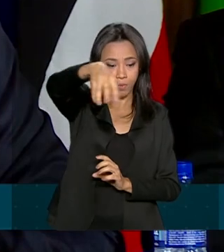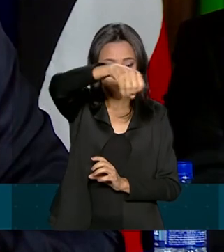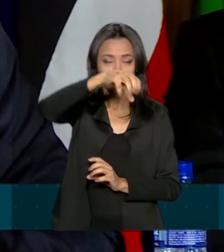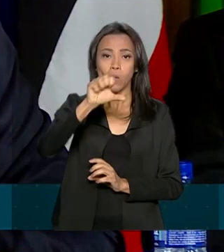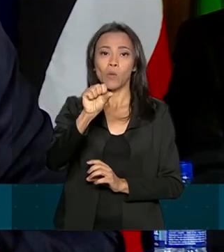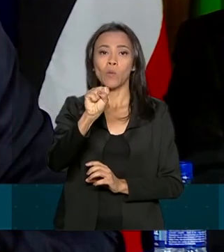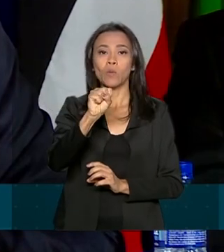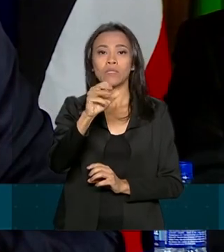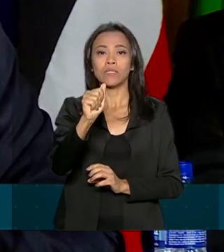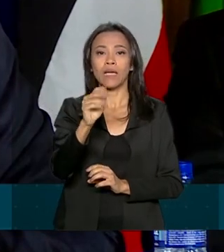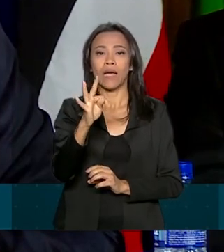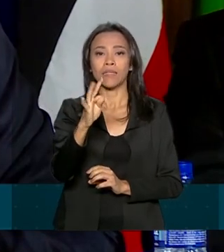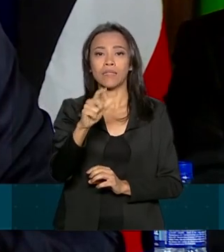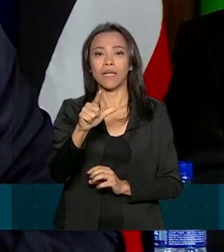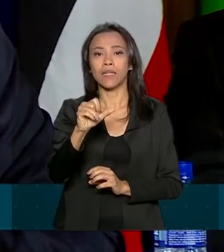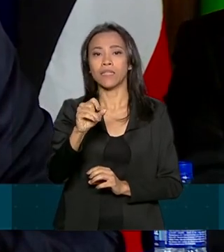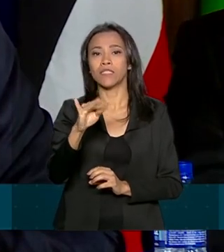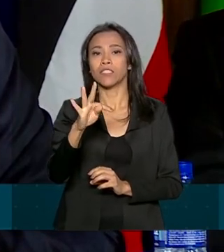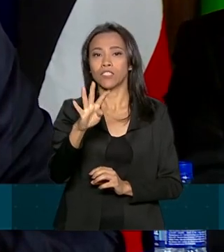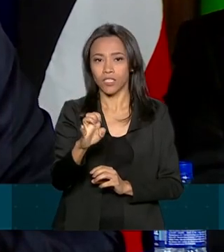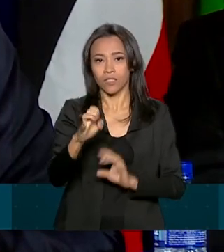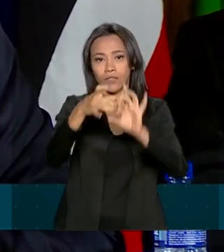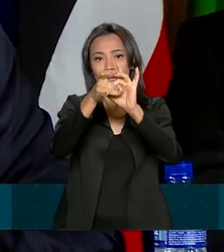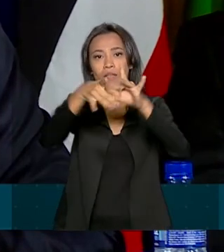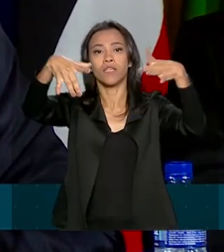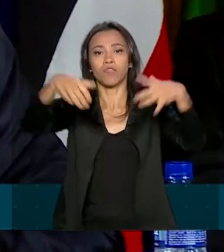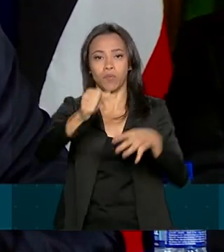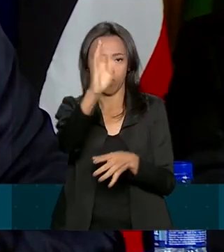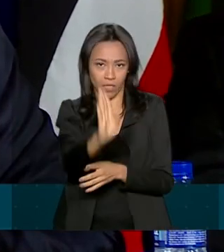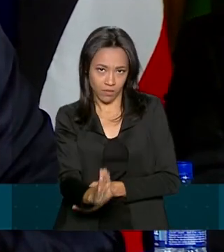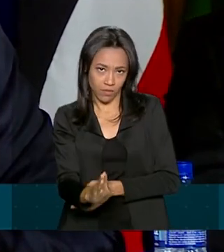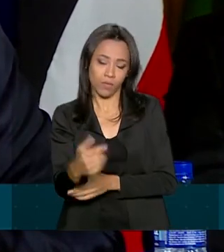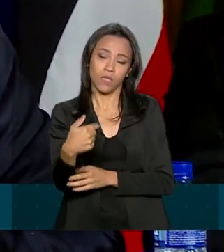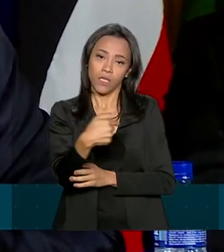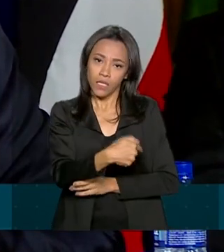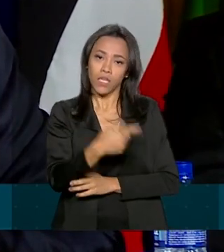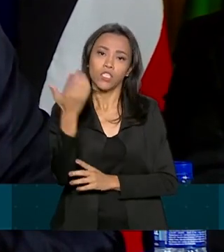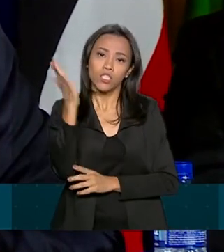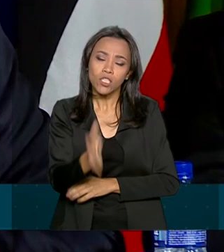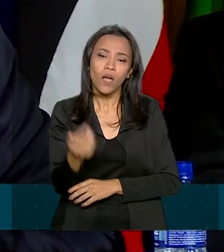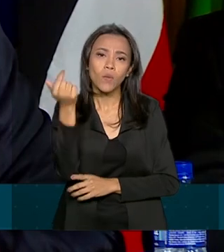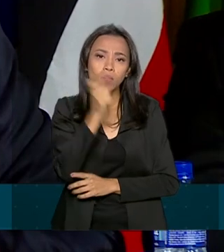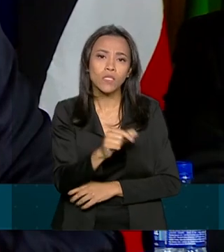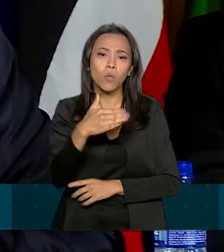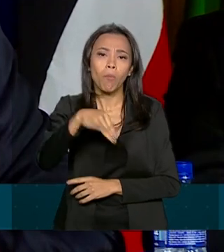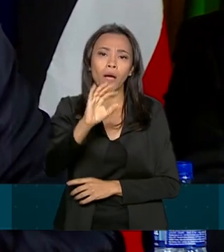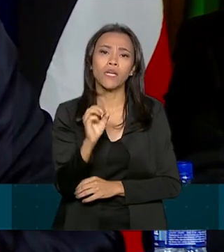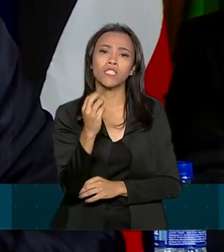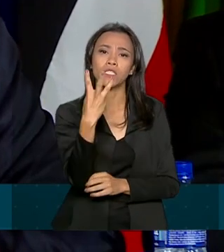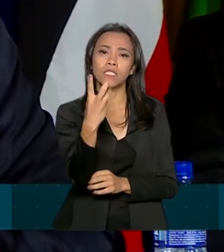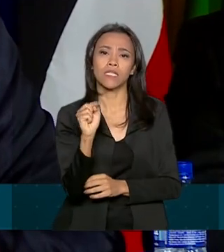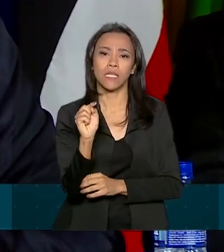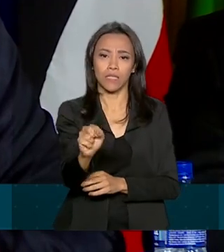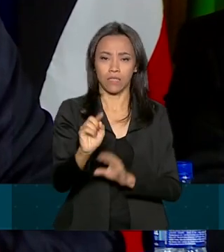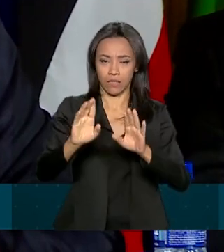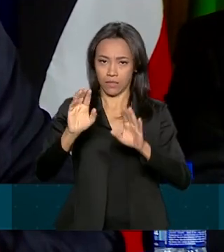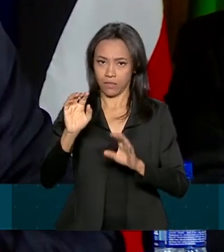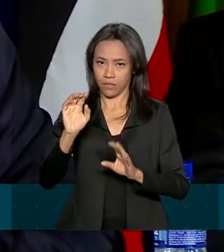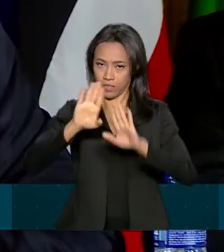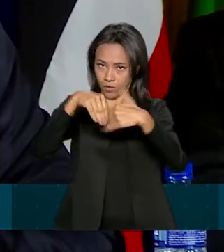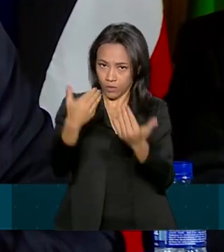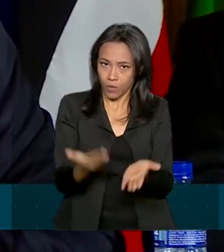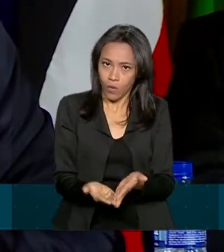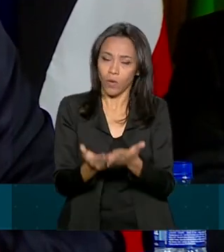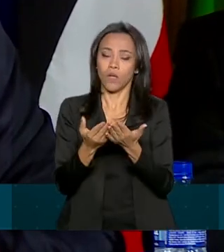Brasil. E a primeira atividade dele, ele já conseguiu colocar em mais de 3 mil escolas